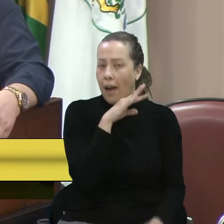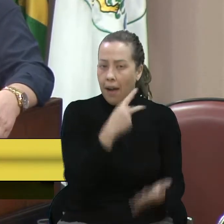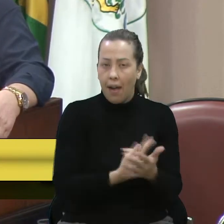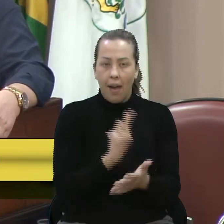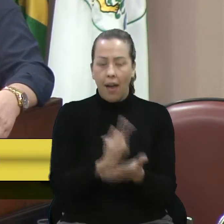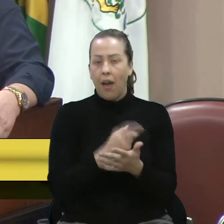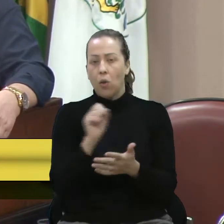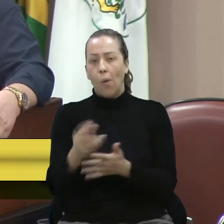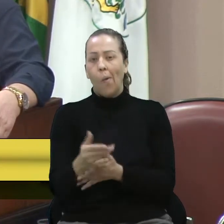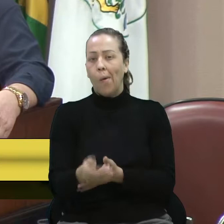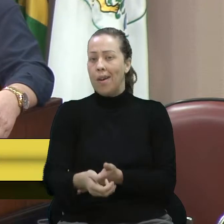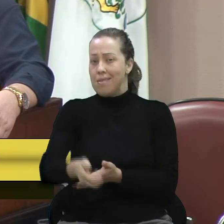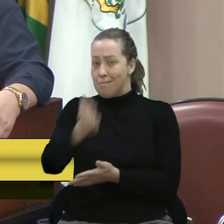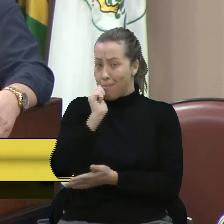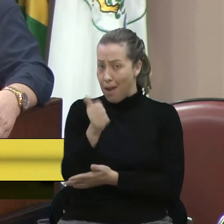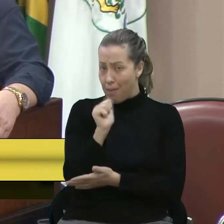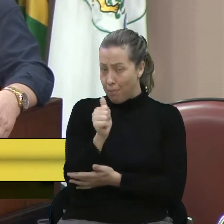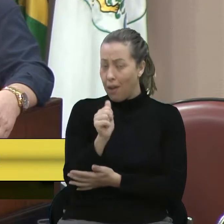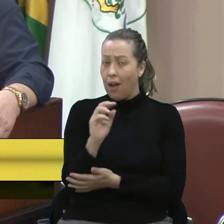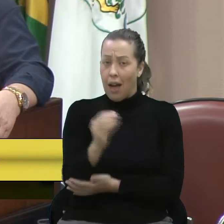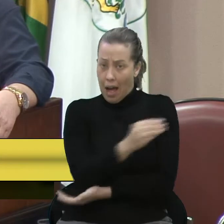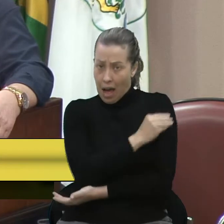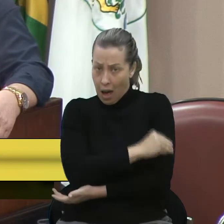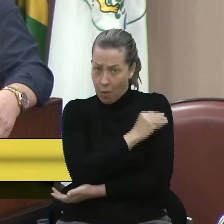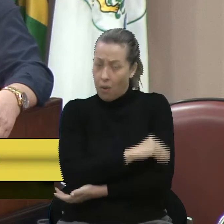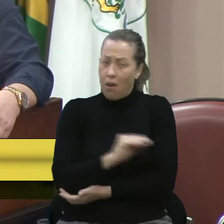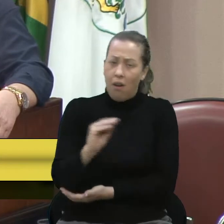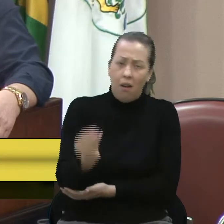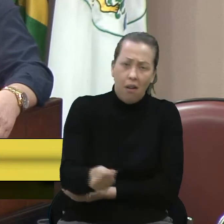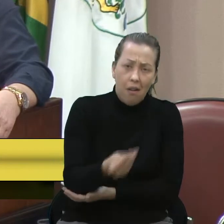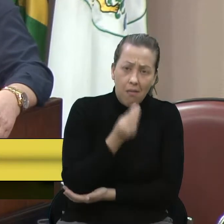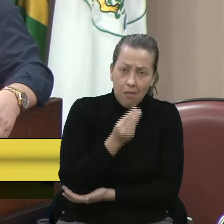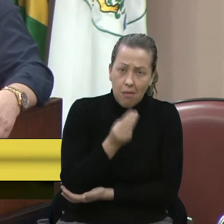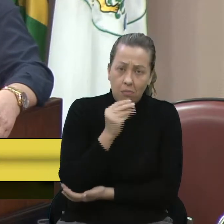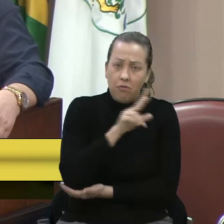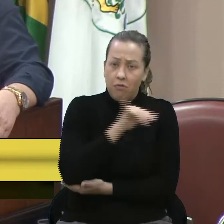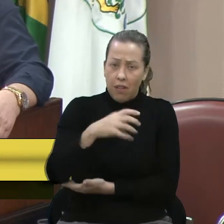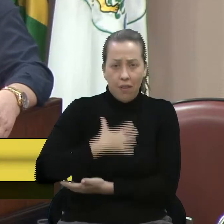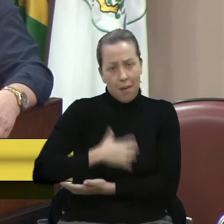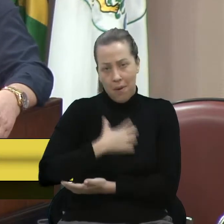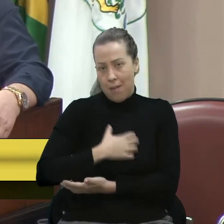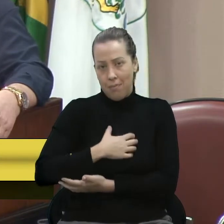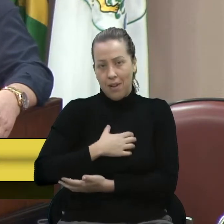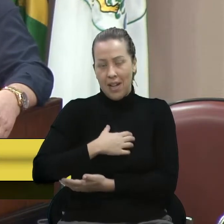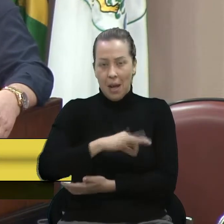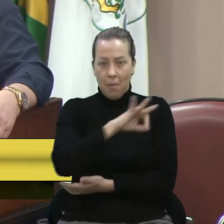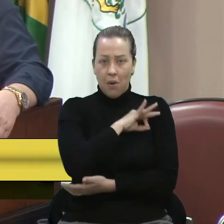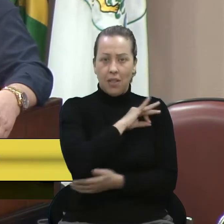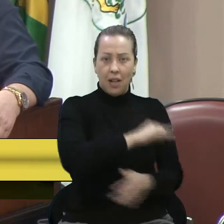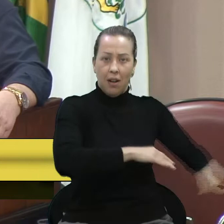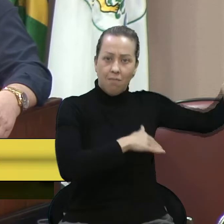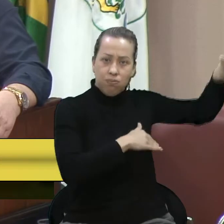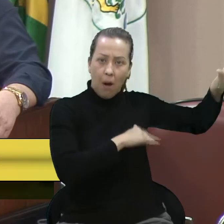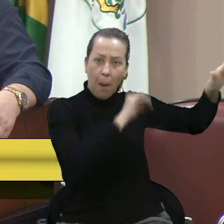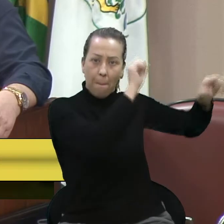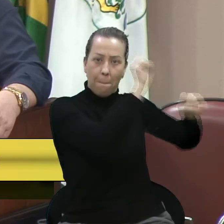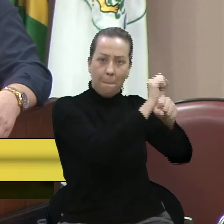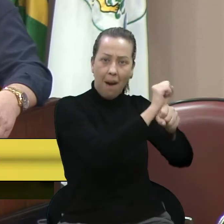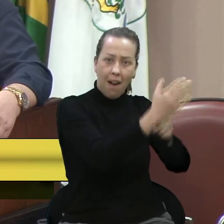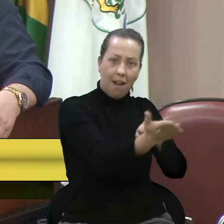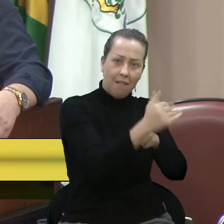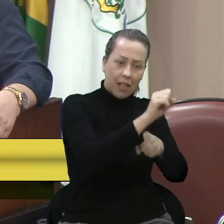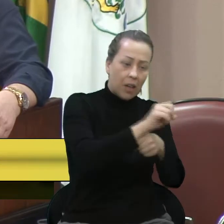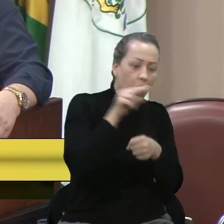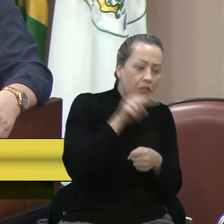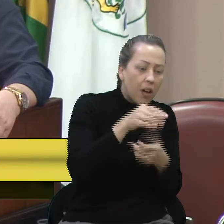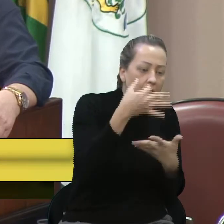com o alcoolismo, aí obviamente vai ficar bravo com essa situação das blitz. Mas aqui esse vereador jamais vai deixar